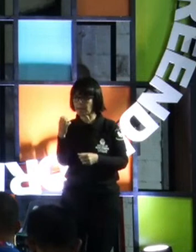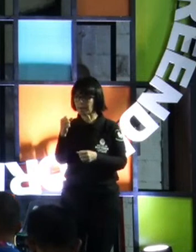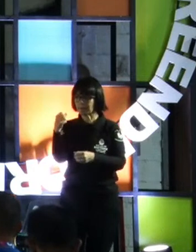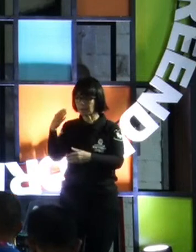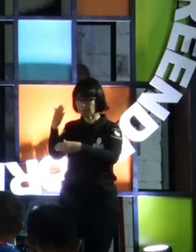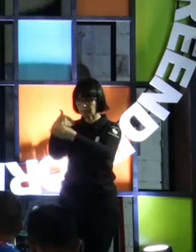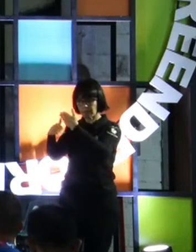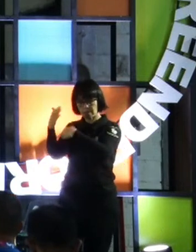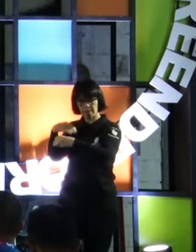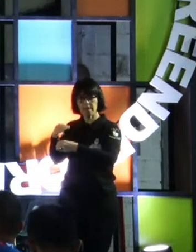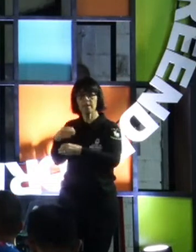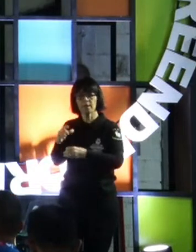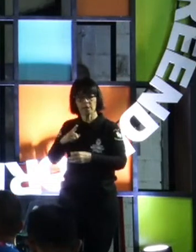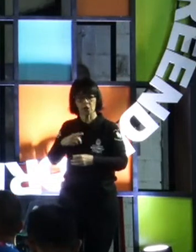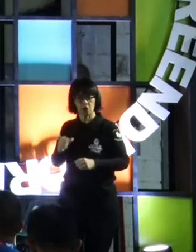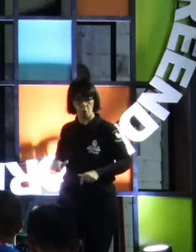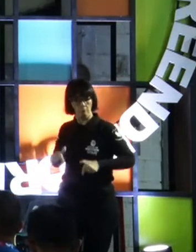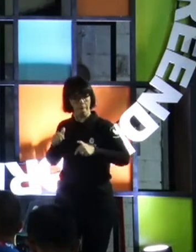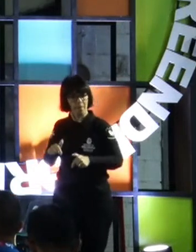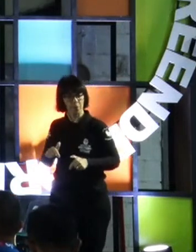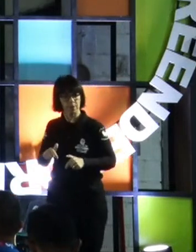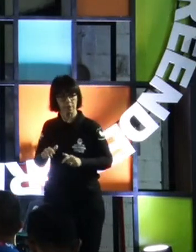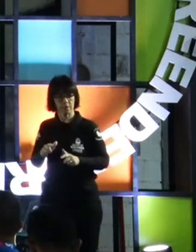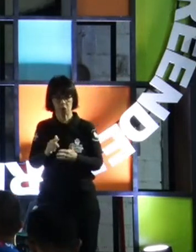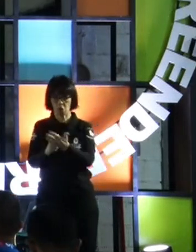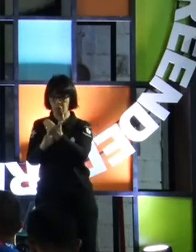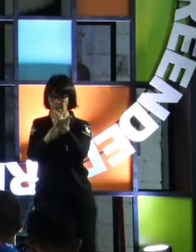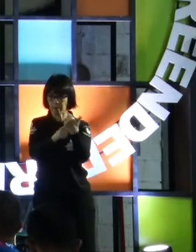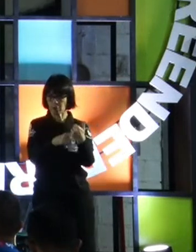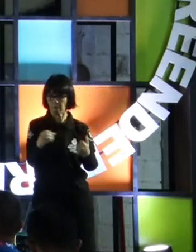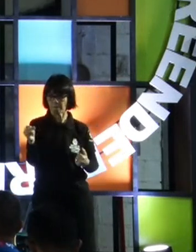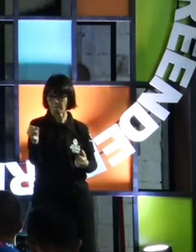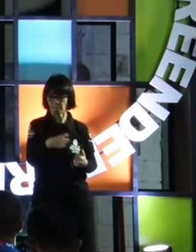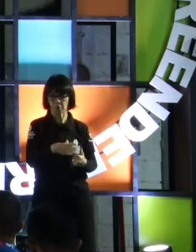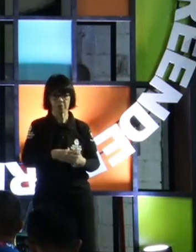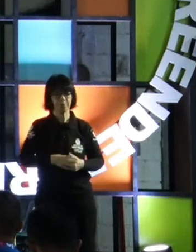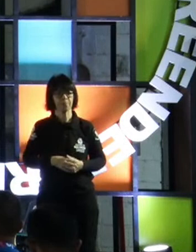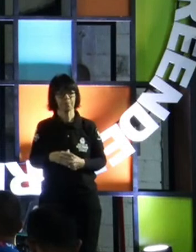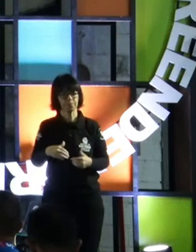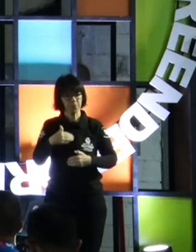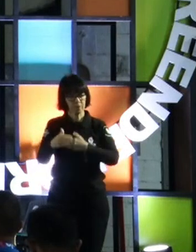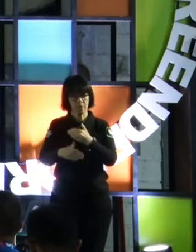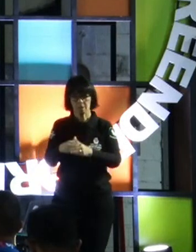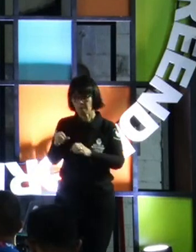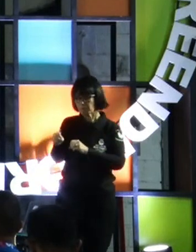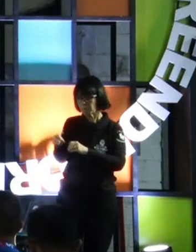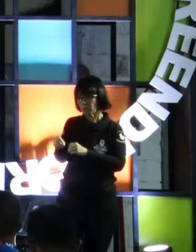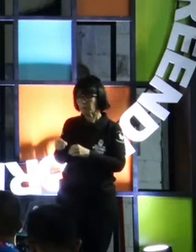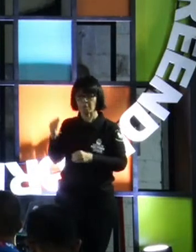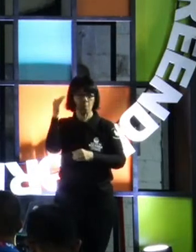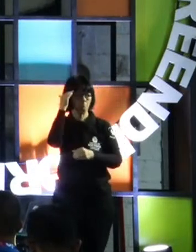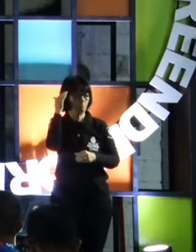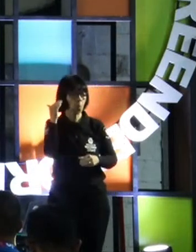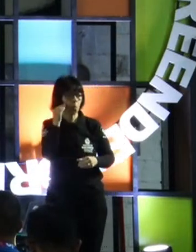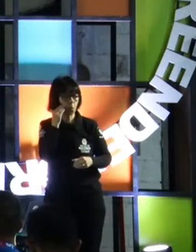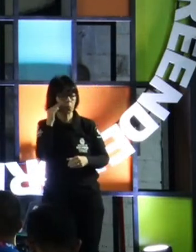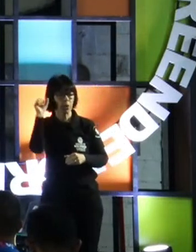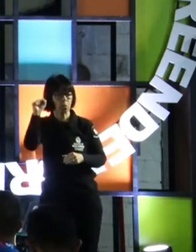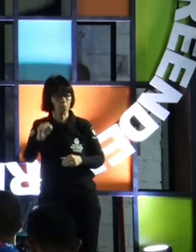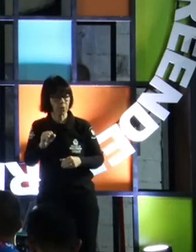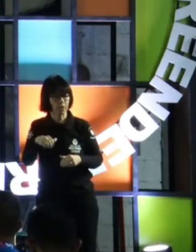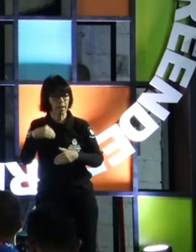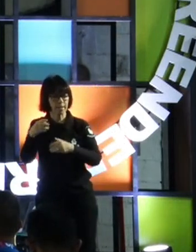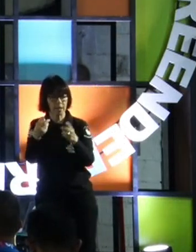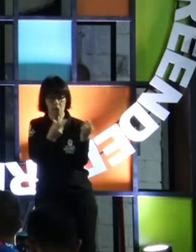seria uma potência em tecnologia e inovação. Os níveis educacionais da Coreia do Sul eram os mesmos do Brasil há